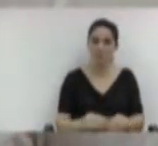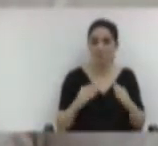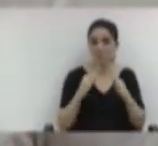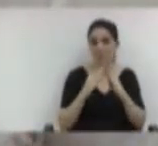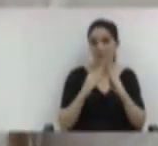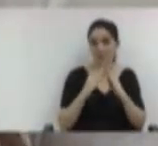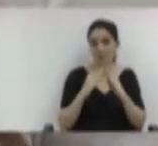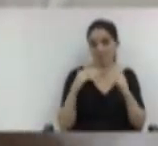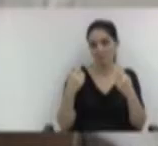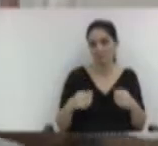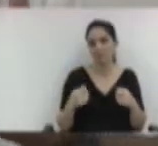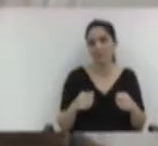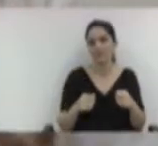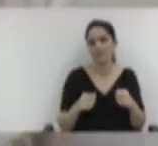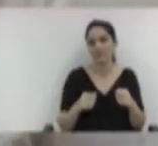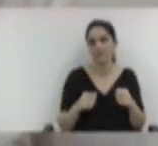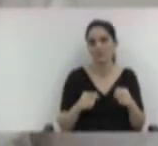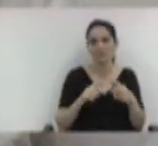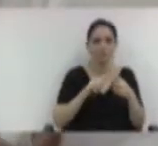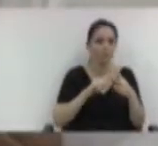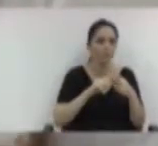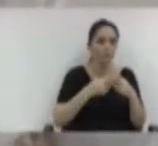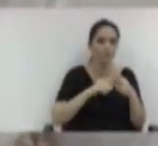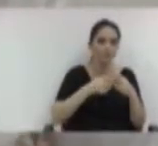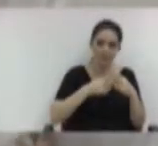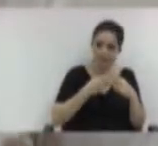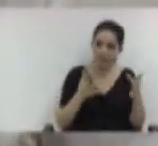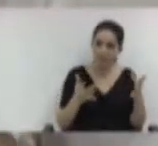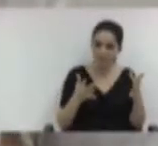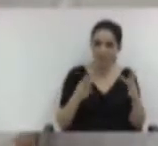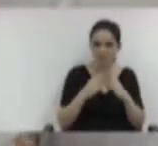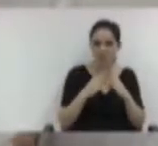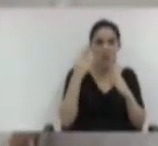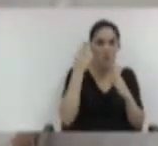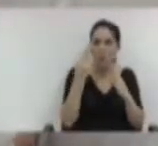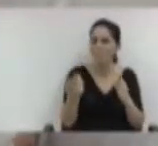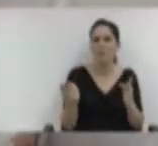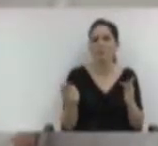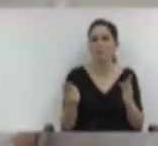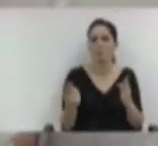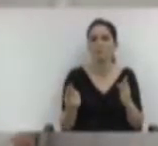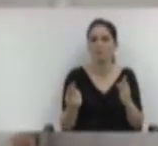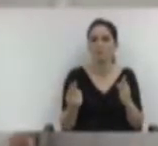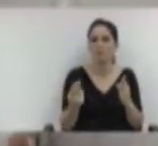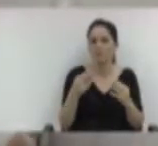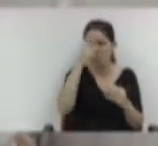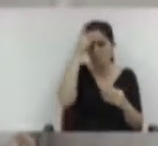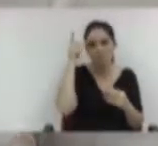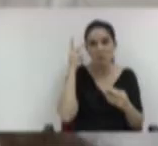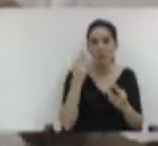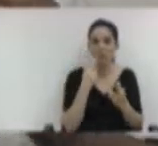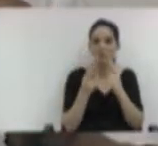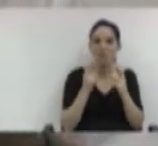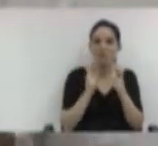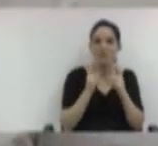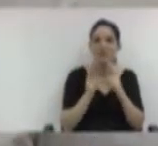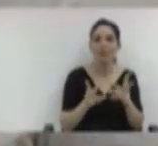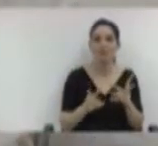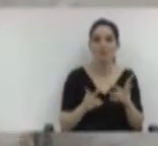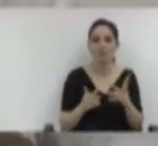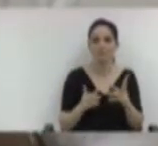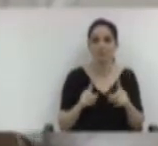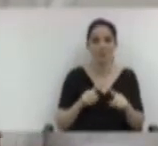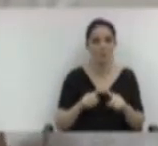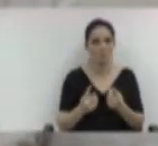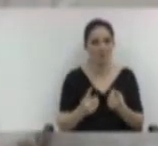manutenção? Quer dizer, isso acontece até dentro de casa. Isso é normal, as pessoas reclamarem, não é? Mas as mesmas